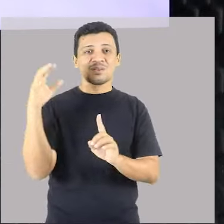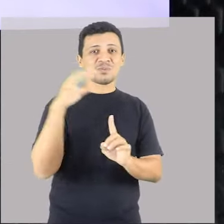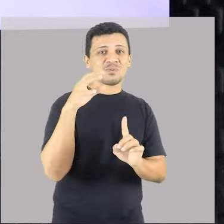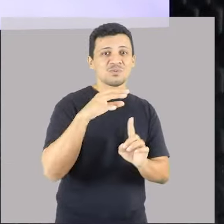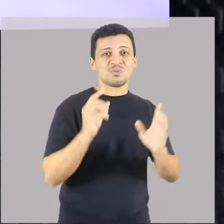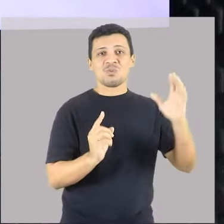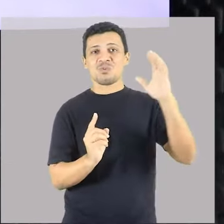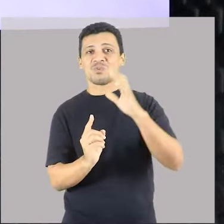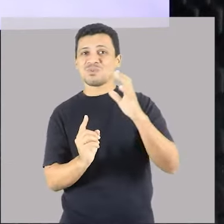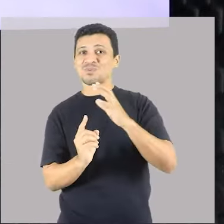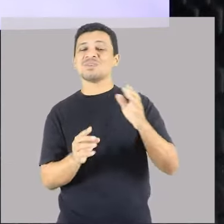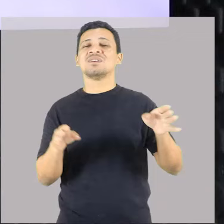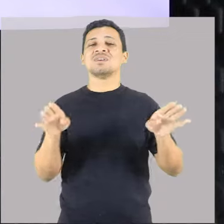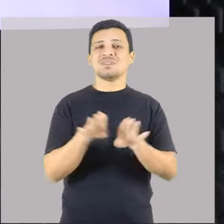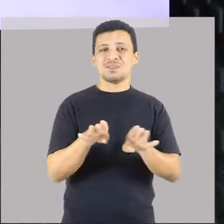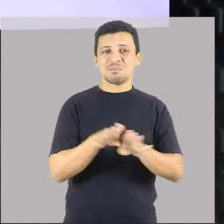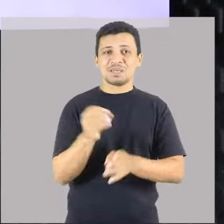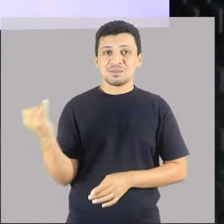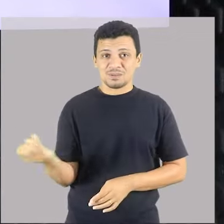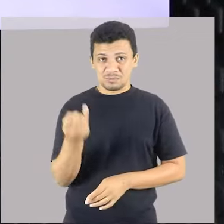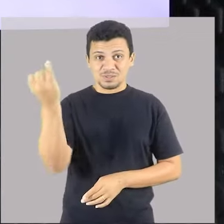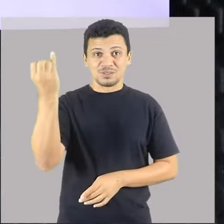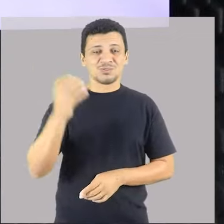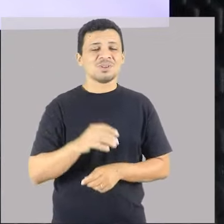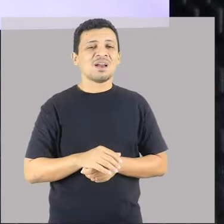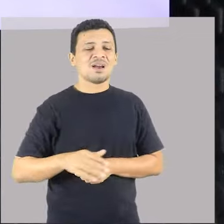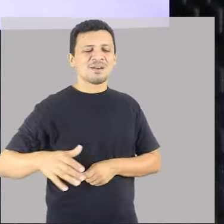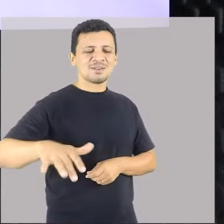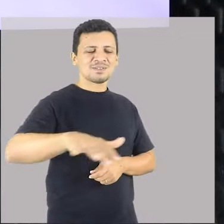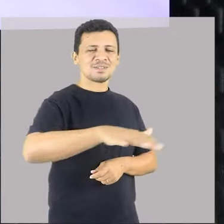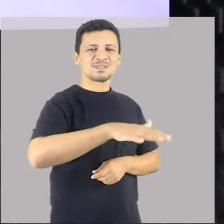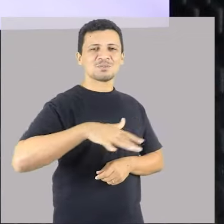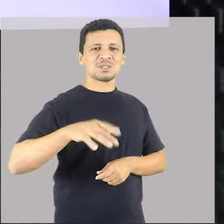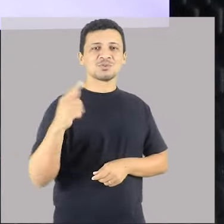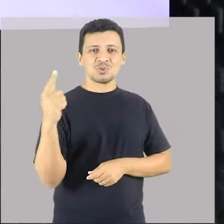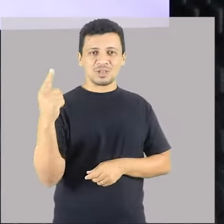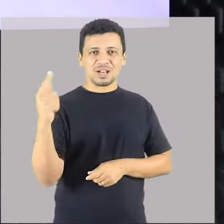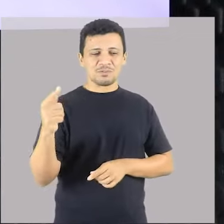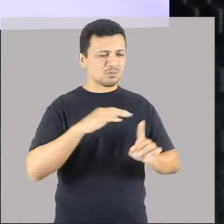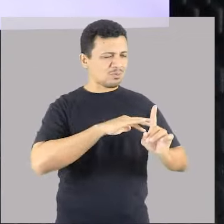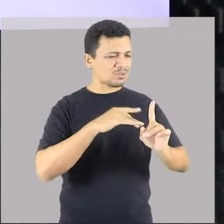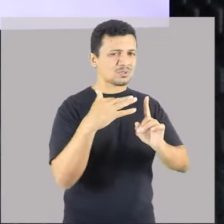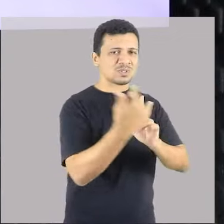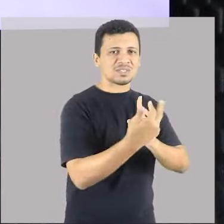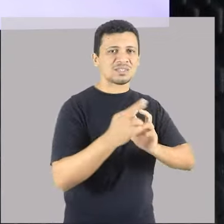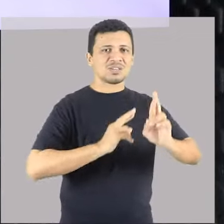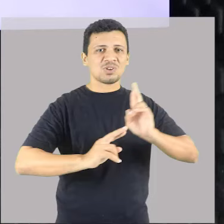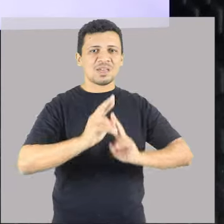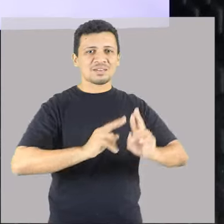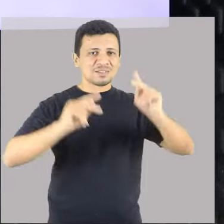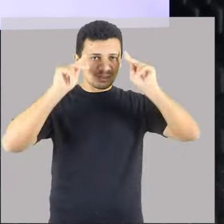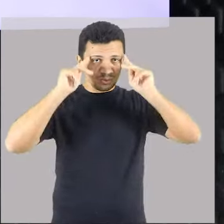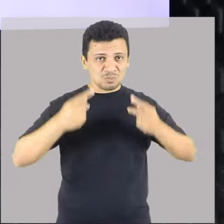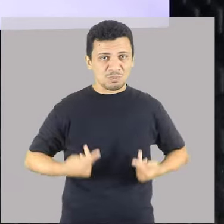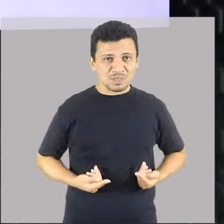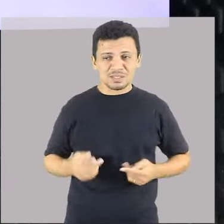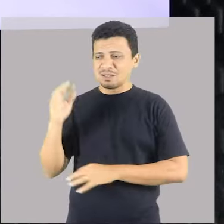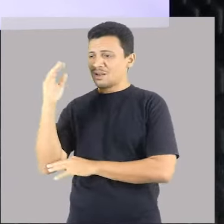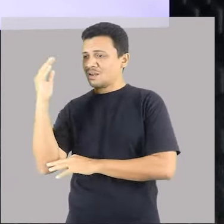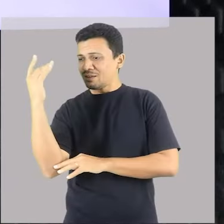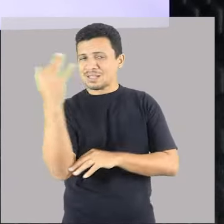e muito importante o espaço geográfico Ou seja a sociedade as relações humanas a natureza